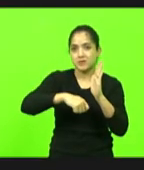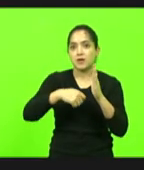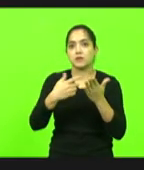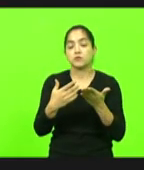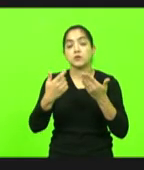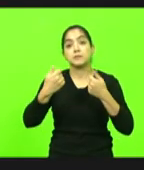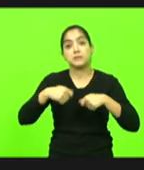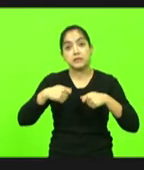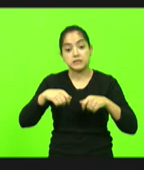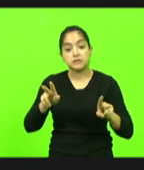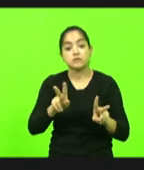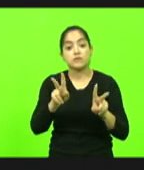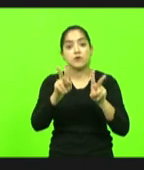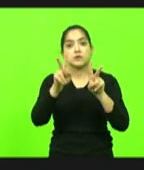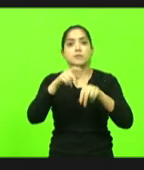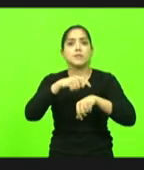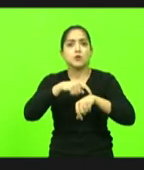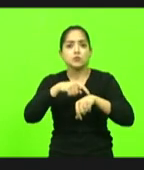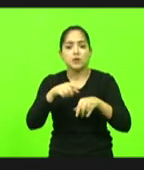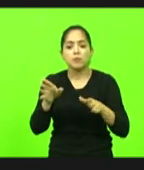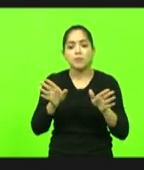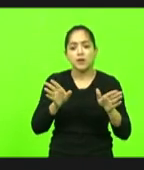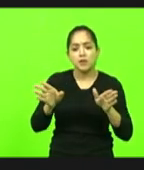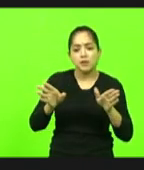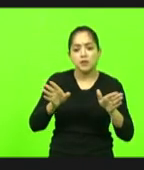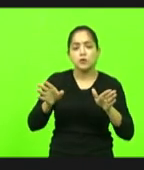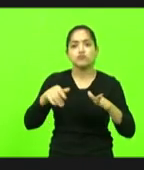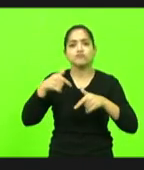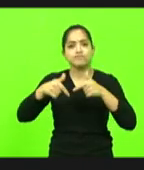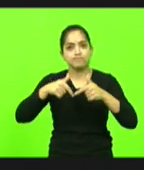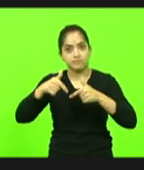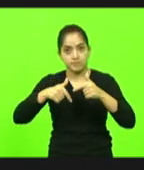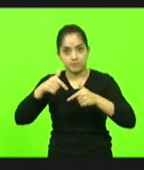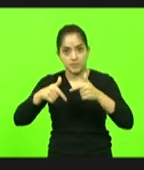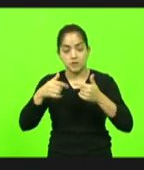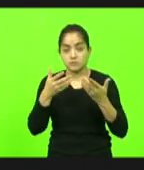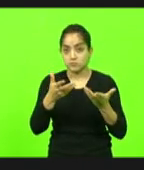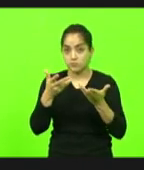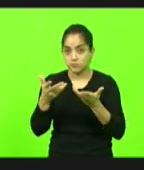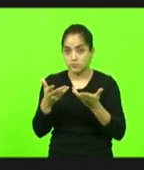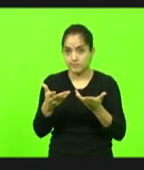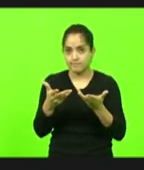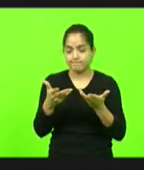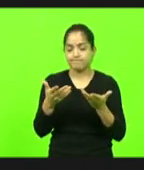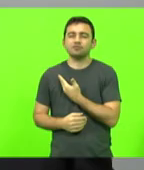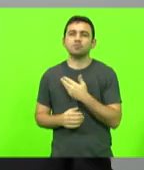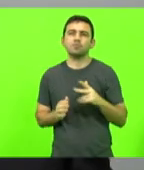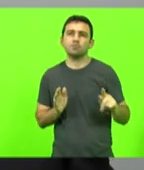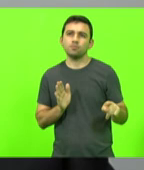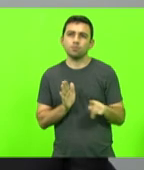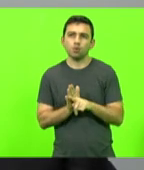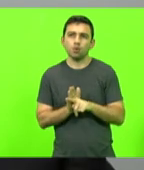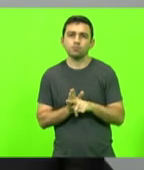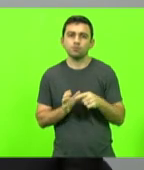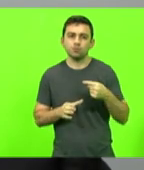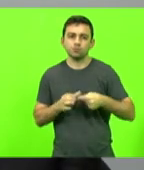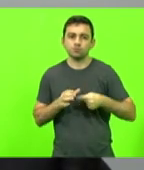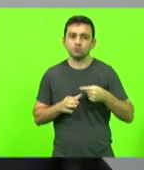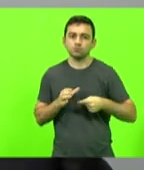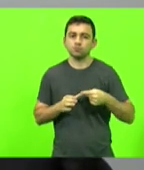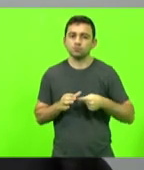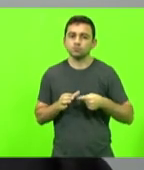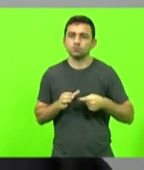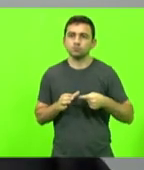Educação, Cultura e Desporto, Finanças e Tributação e também pela Comissão de Trabalho, Administração e Serviço Público, desde julho deste